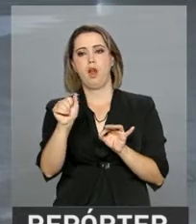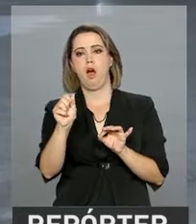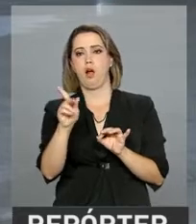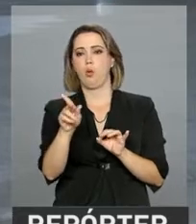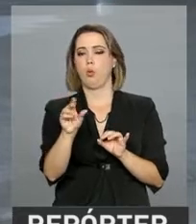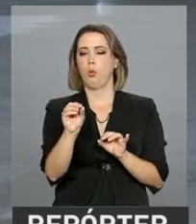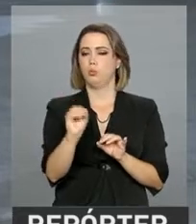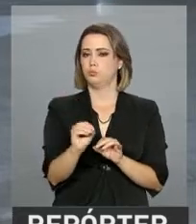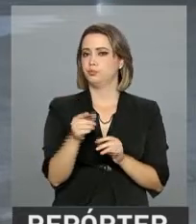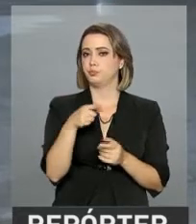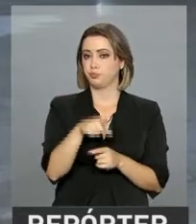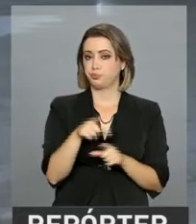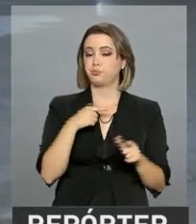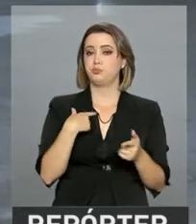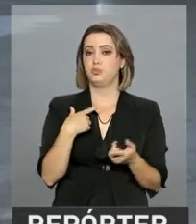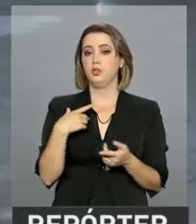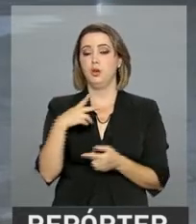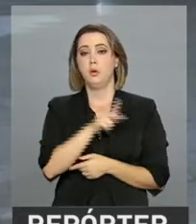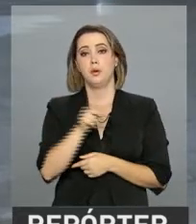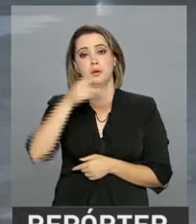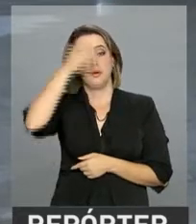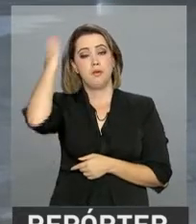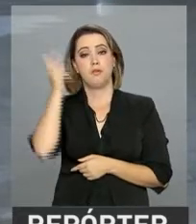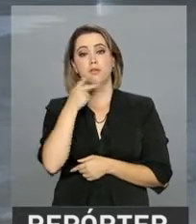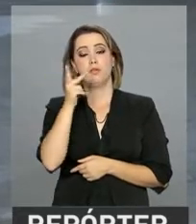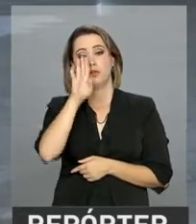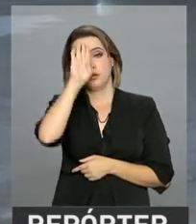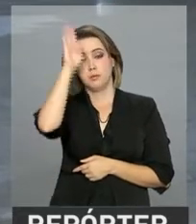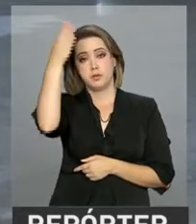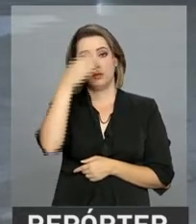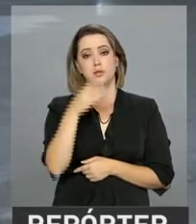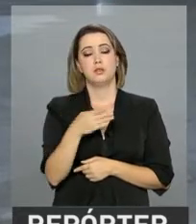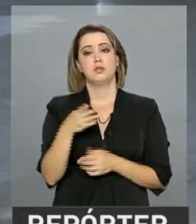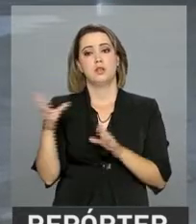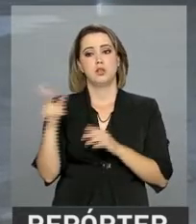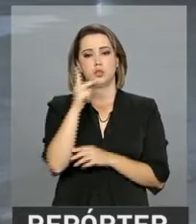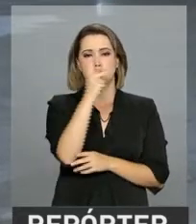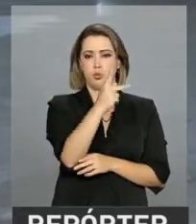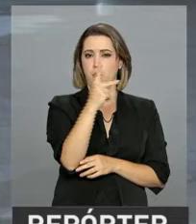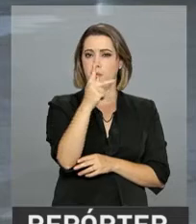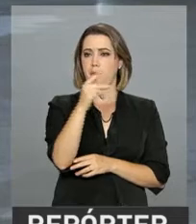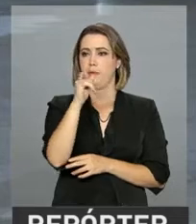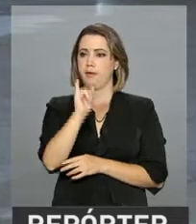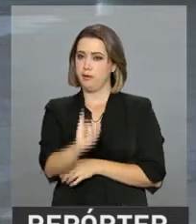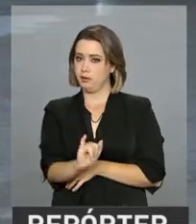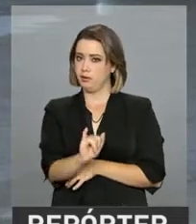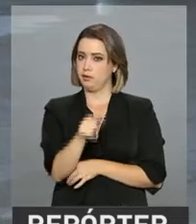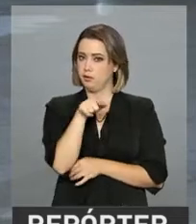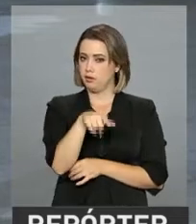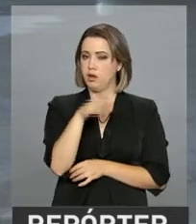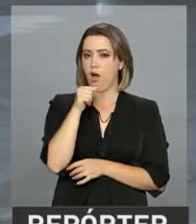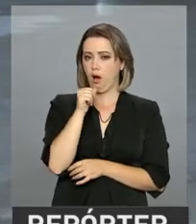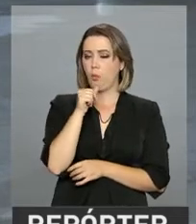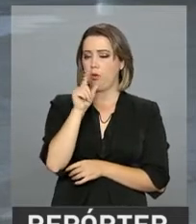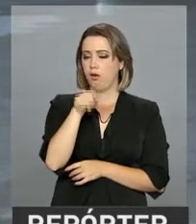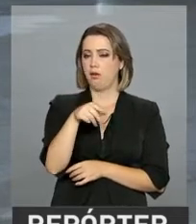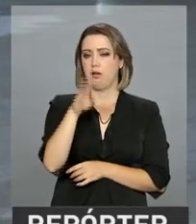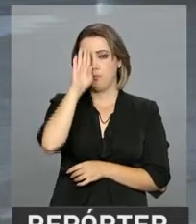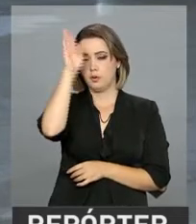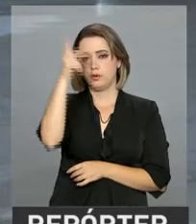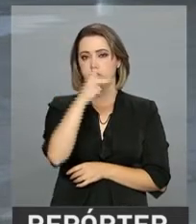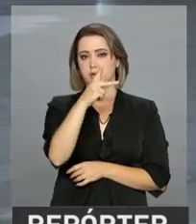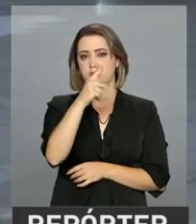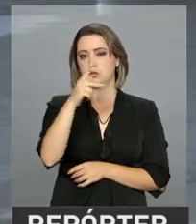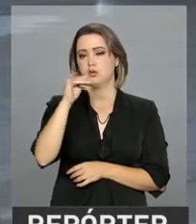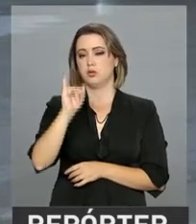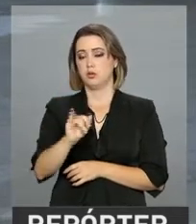temer destacou que as ações de água e saneamento são prioridades no programa de parcerias e investimentos do governo federal e que usa e que o uso das águas